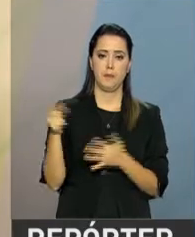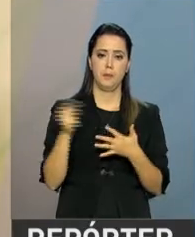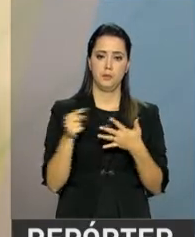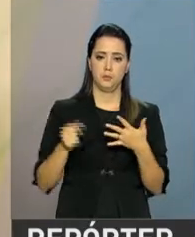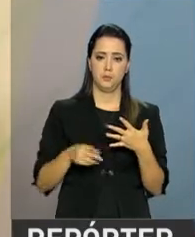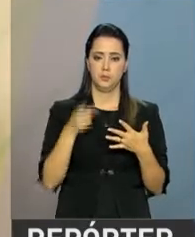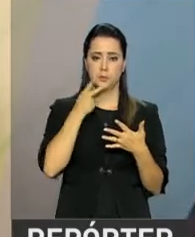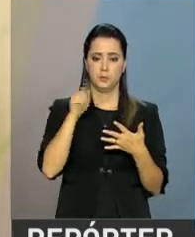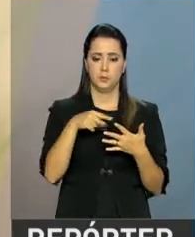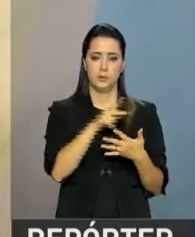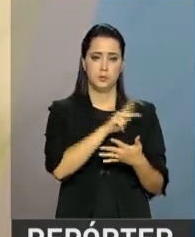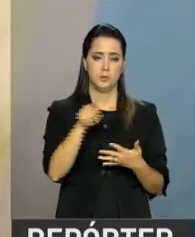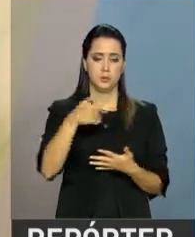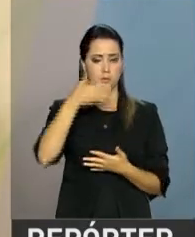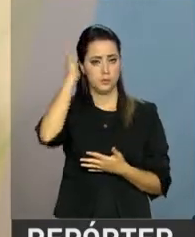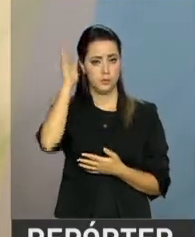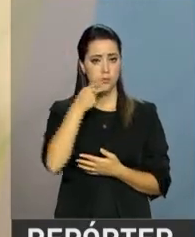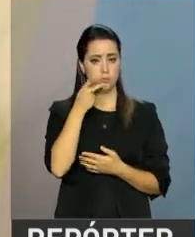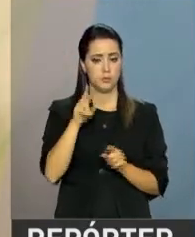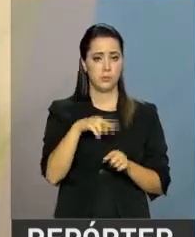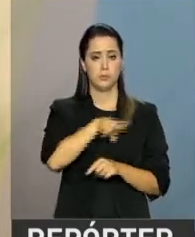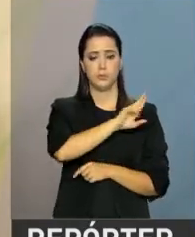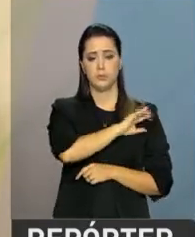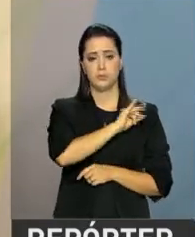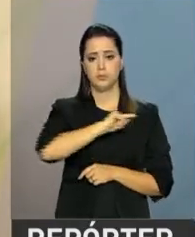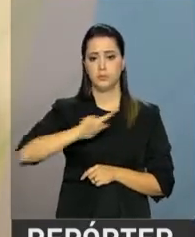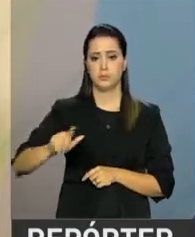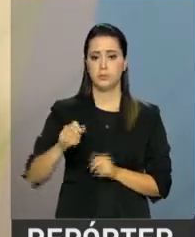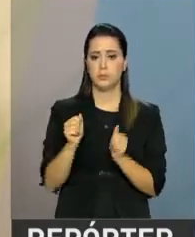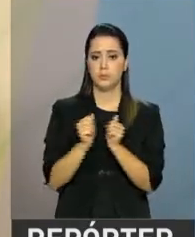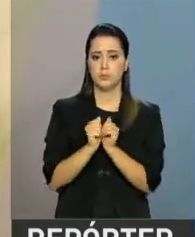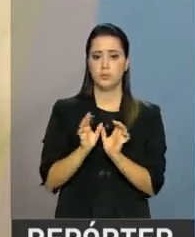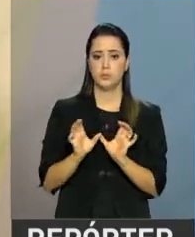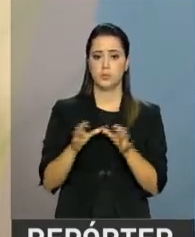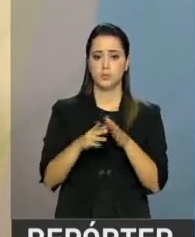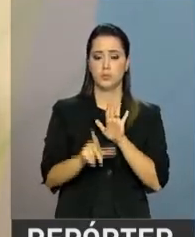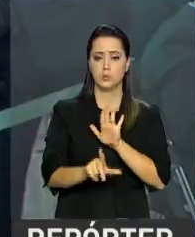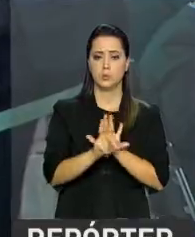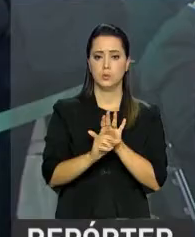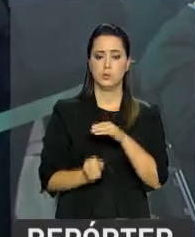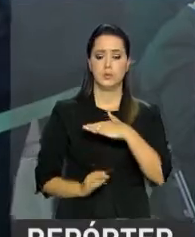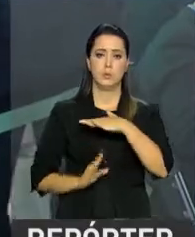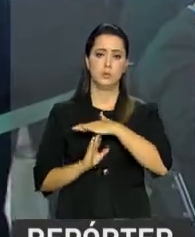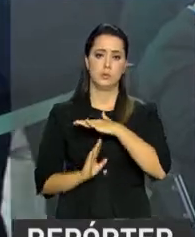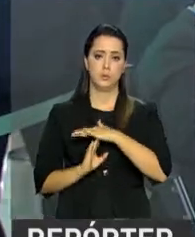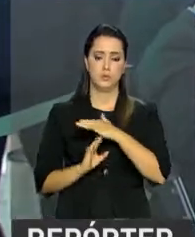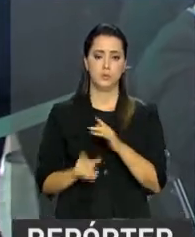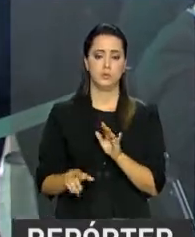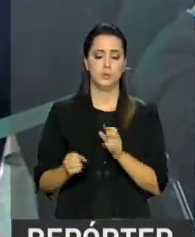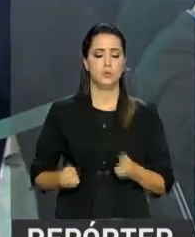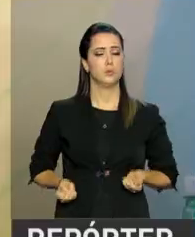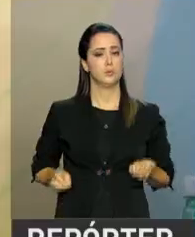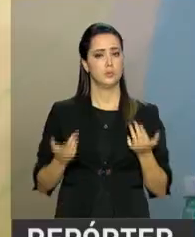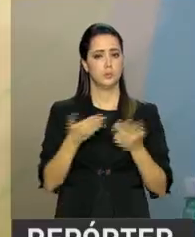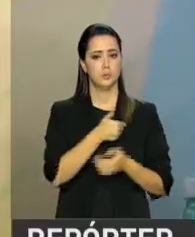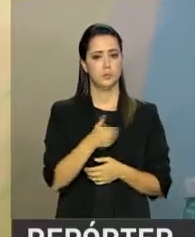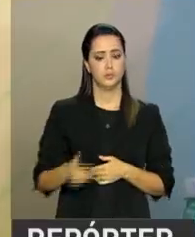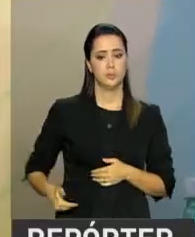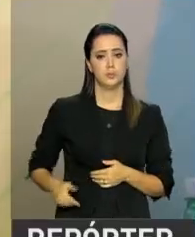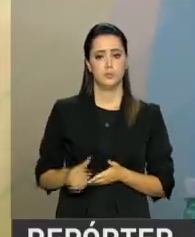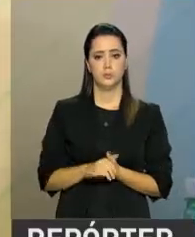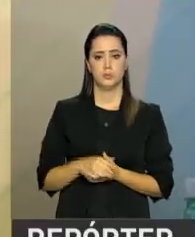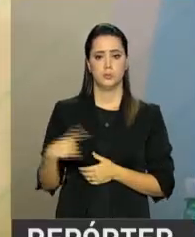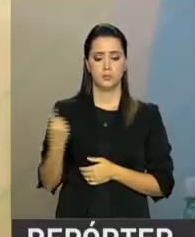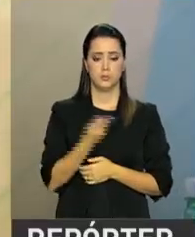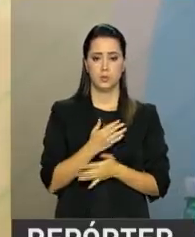temer além da responsabilidade fiscal como a lei que criou um teto para os gastos públicos quando iniciamos